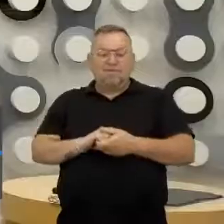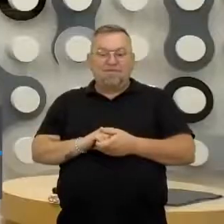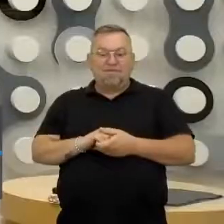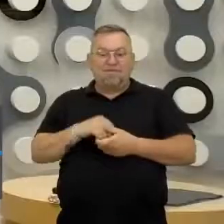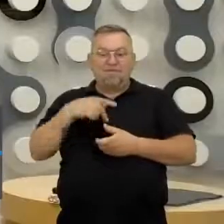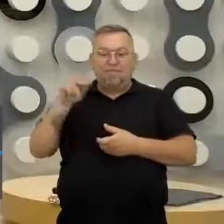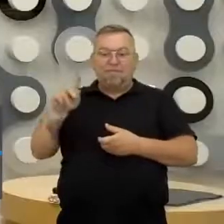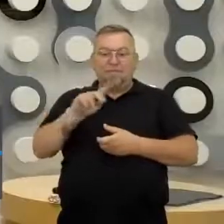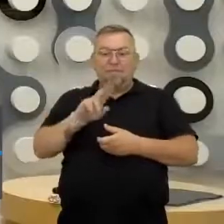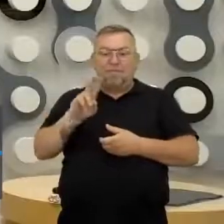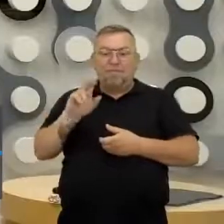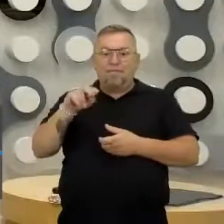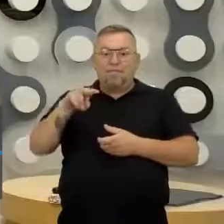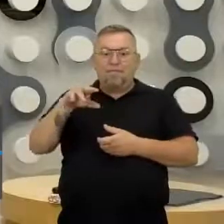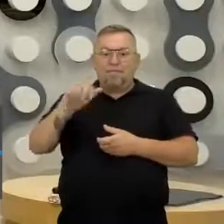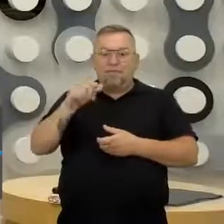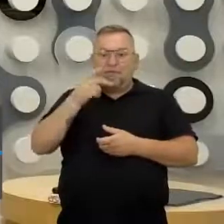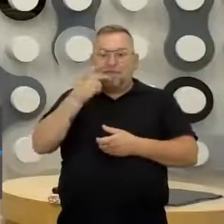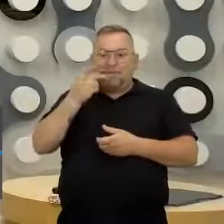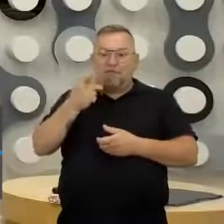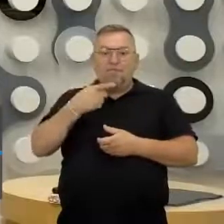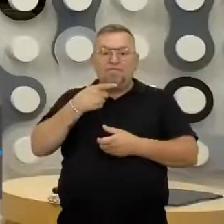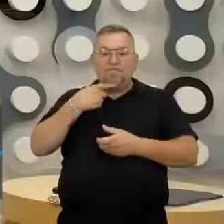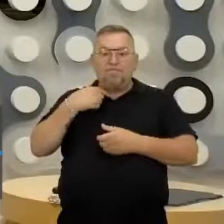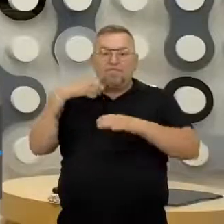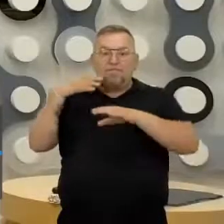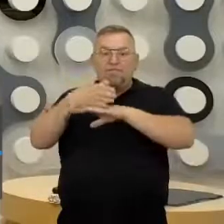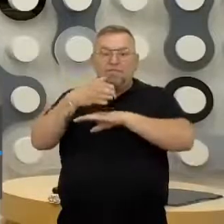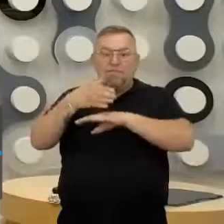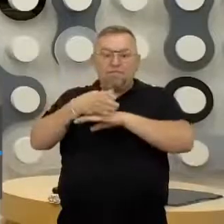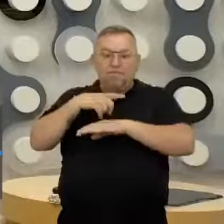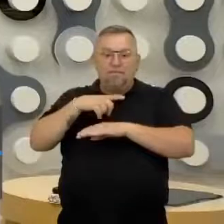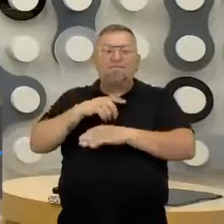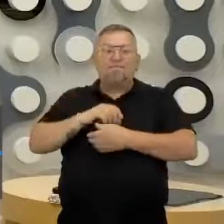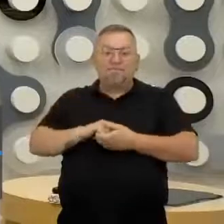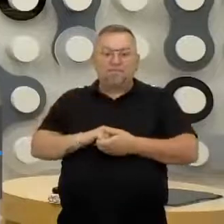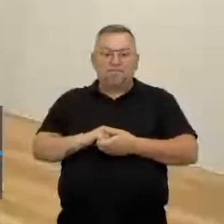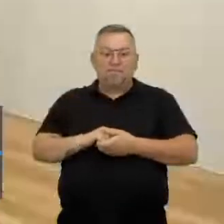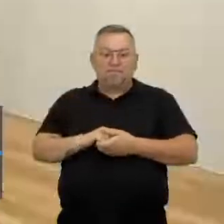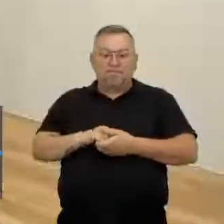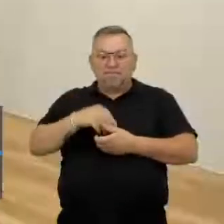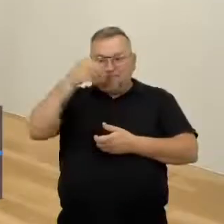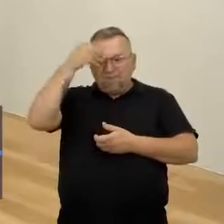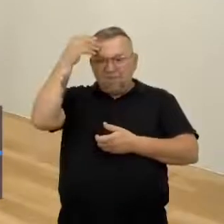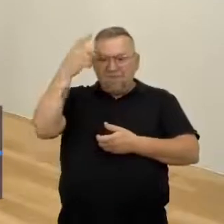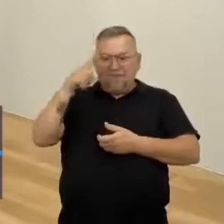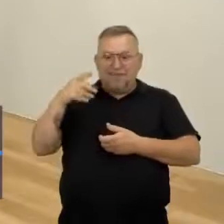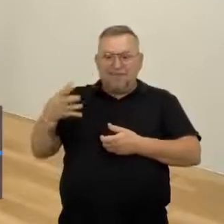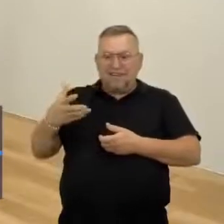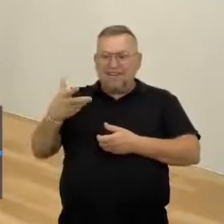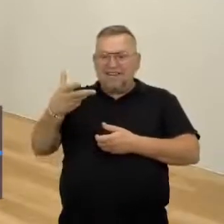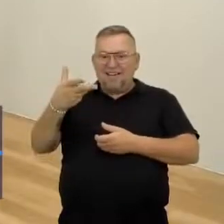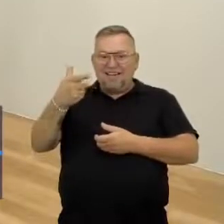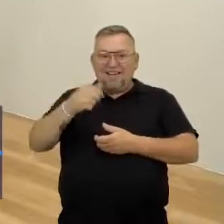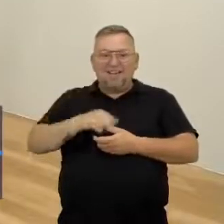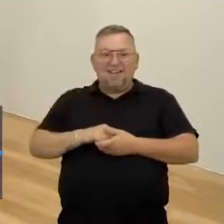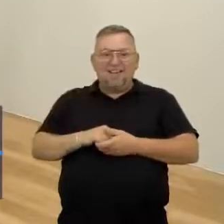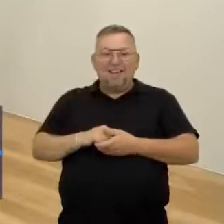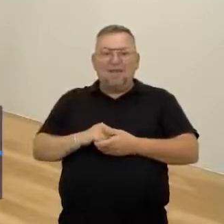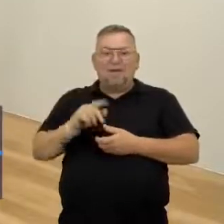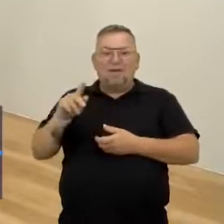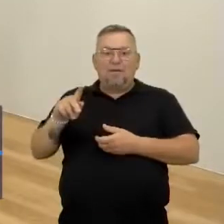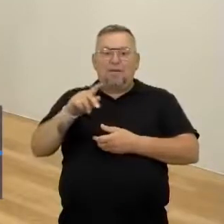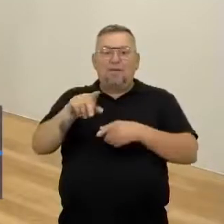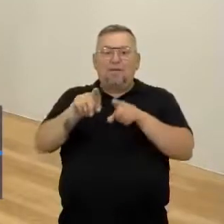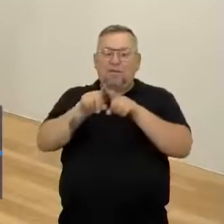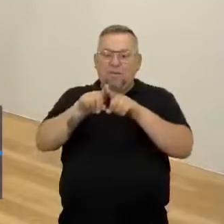comentário da professora Vânia, que ela diz que um ex-aluno dela está no Cirque du Soleil. Ai, gente, que maravilhoso! A professora Maria Helena